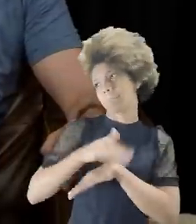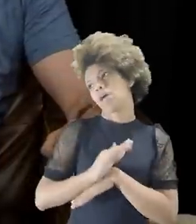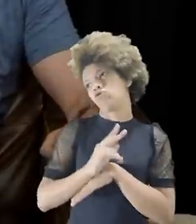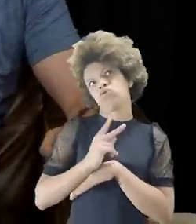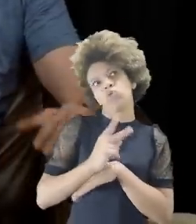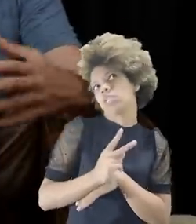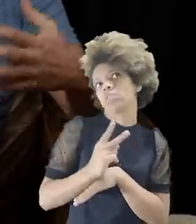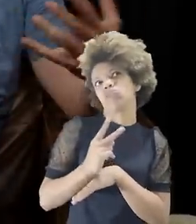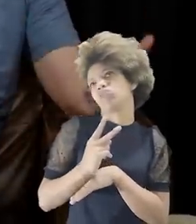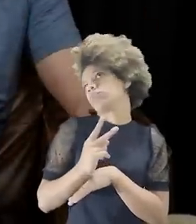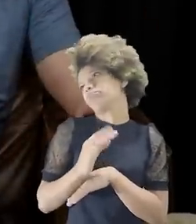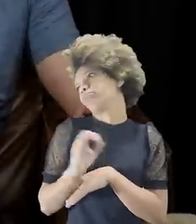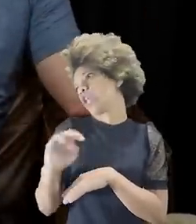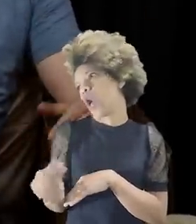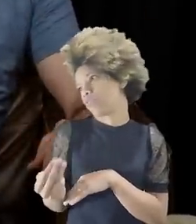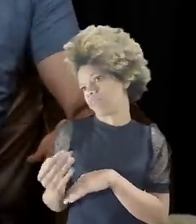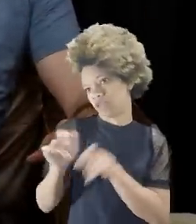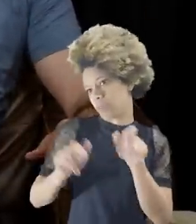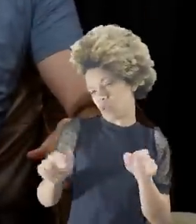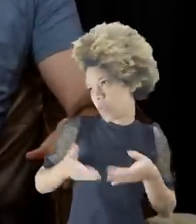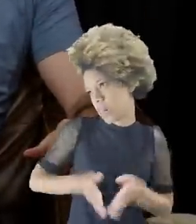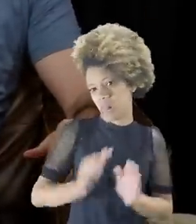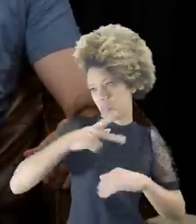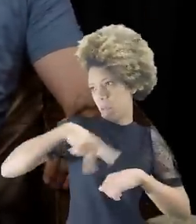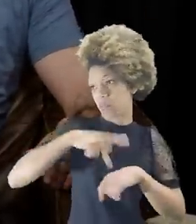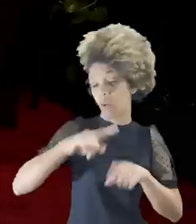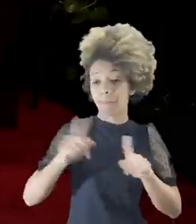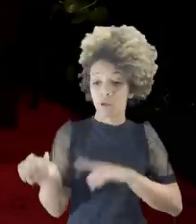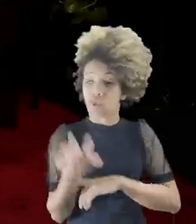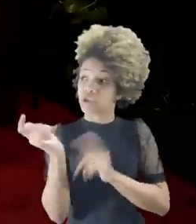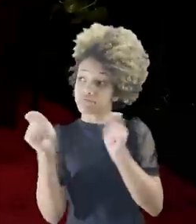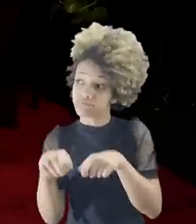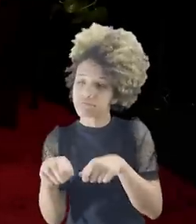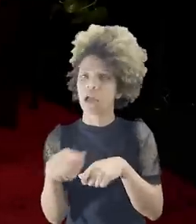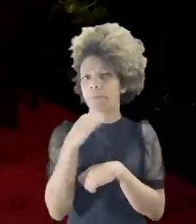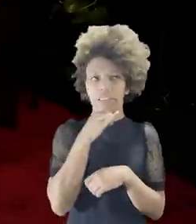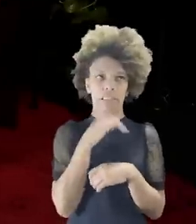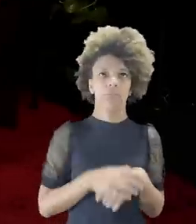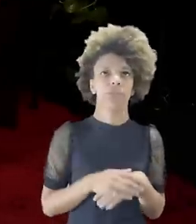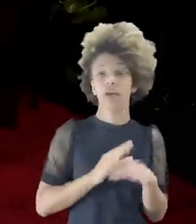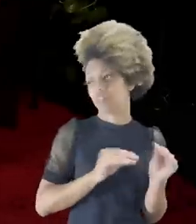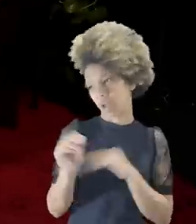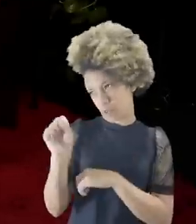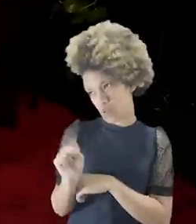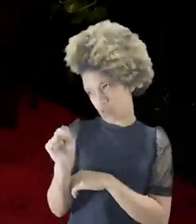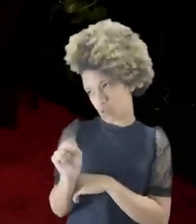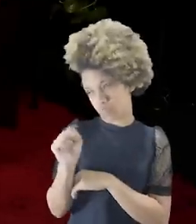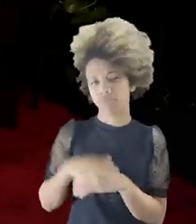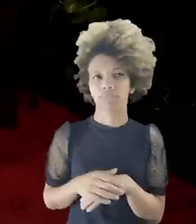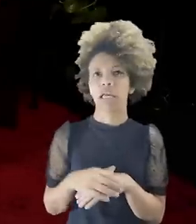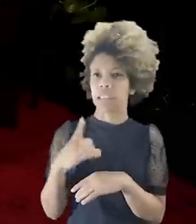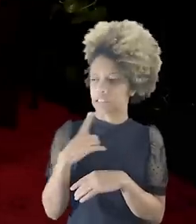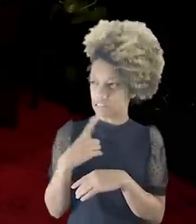de habitantes Então você tem em quantidade muita gente já muito potencial se você pegasse pega lá vai você vai para o sul né que é muito descendente